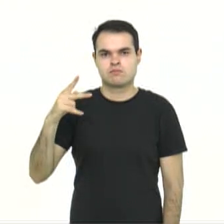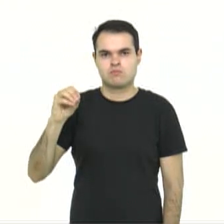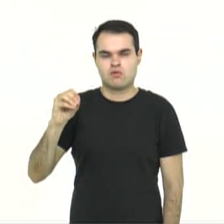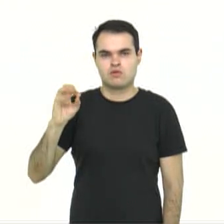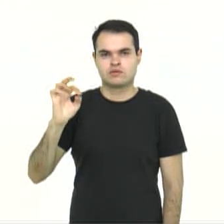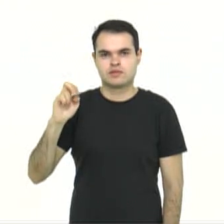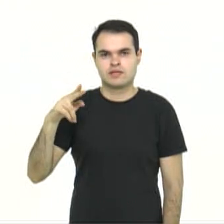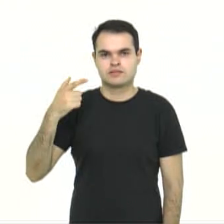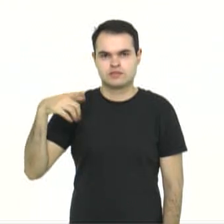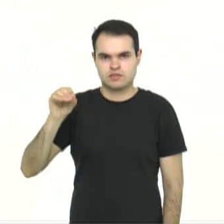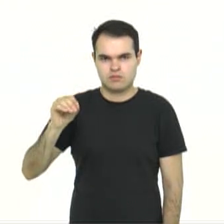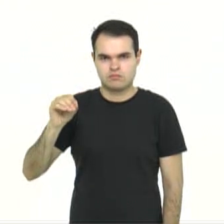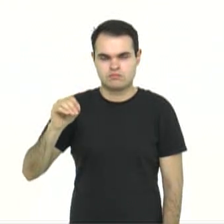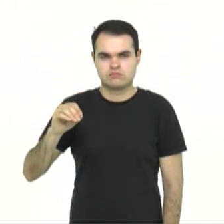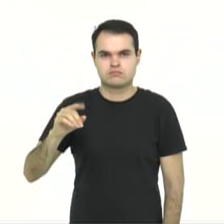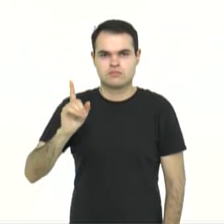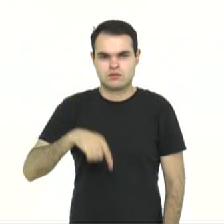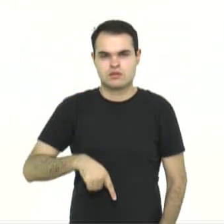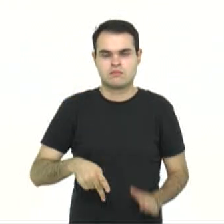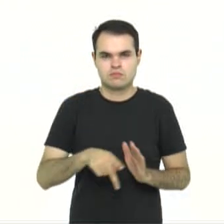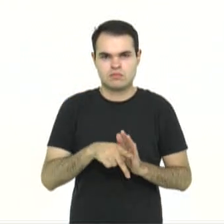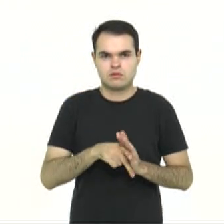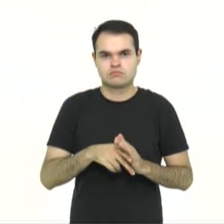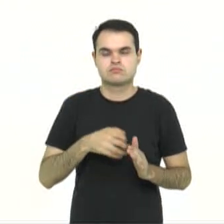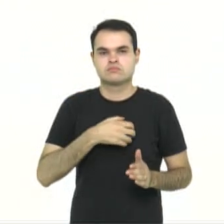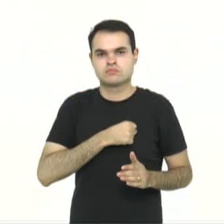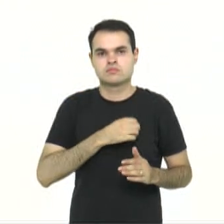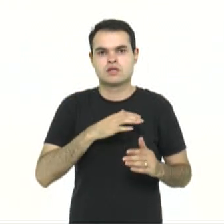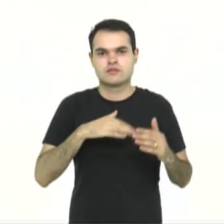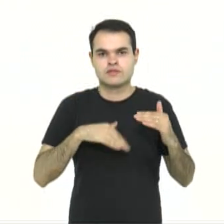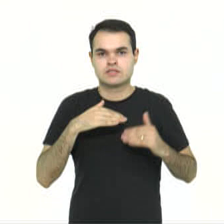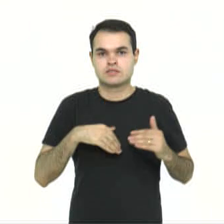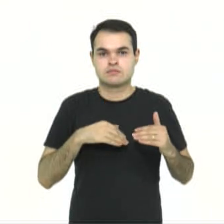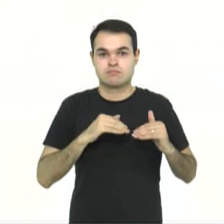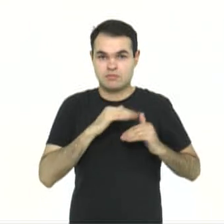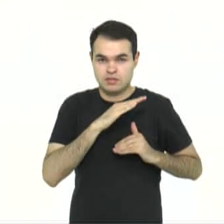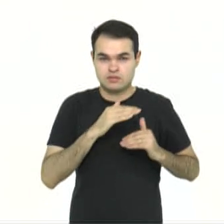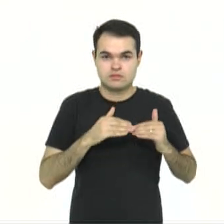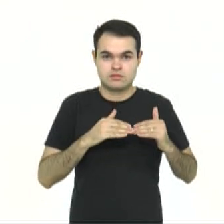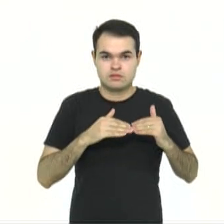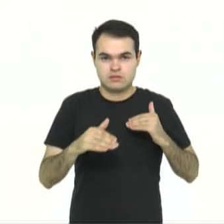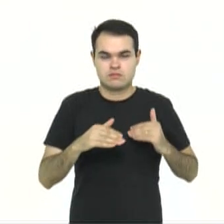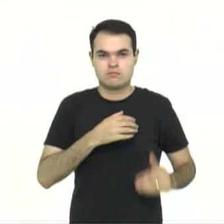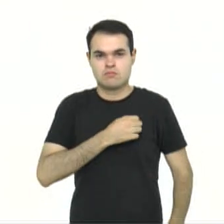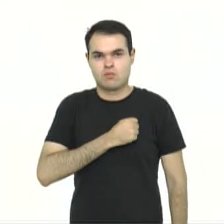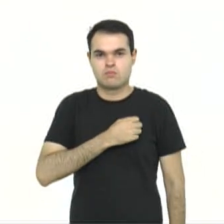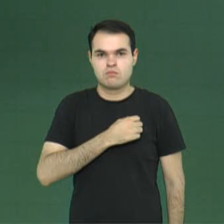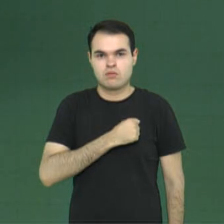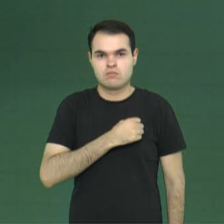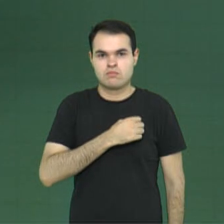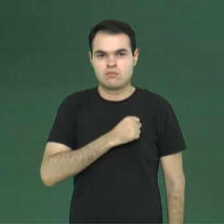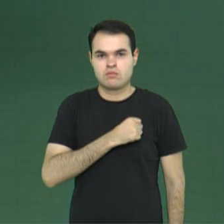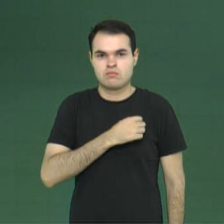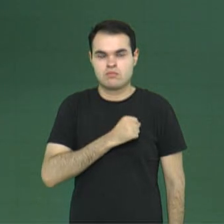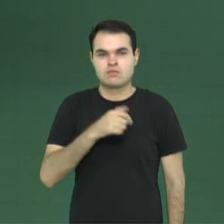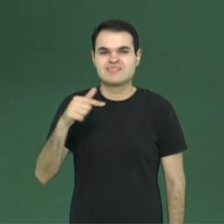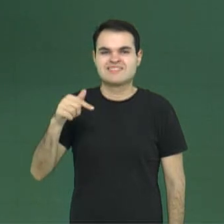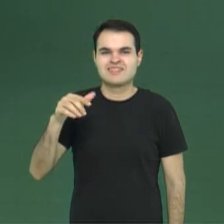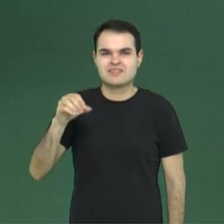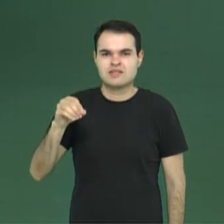hipotensão. E uma frequência cardíaca considerada normal seria de 70 batimentos por minuto em